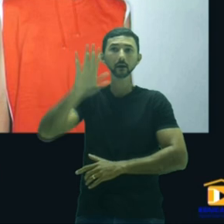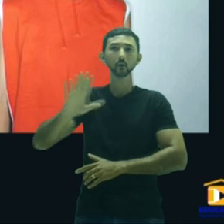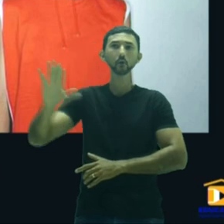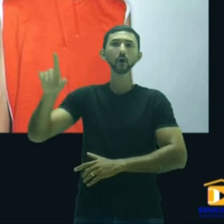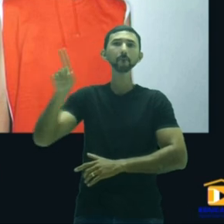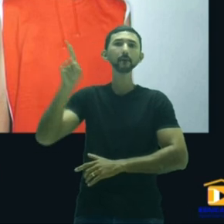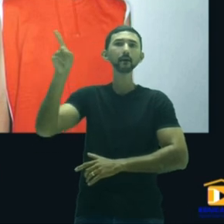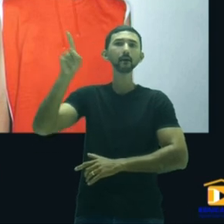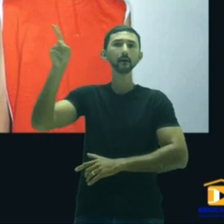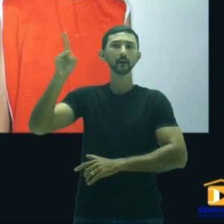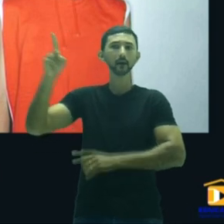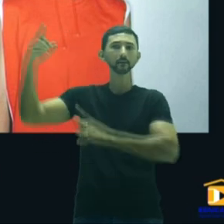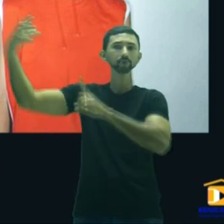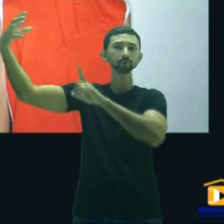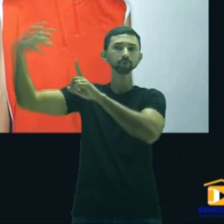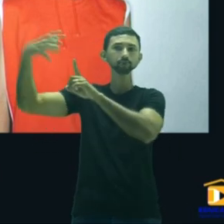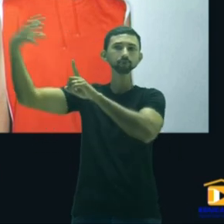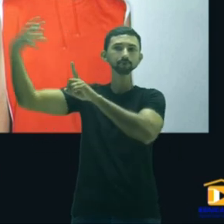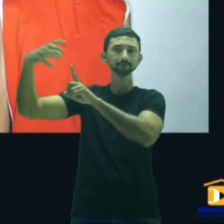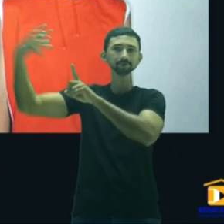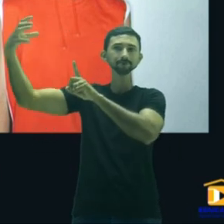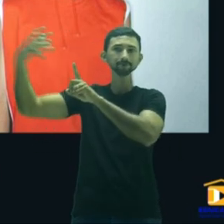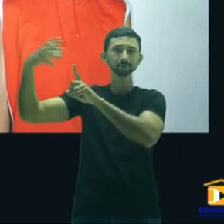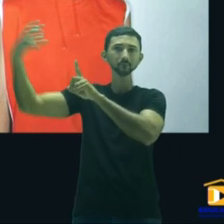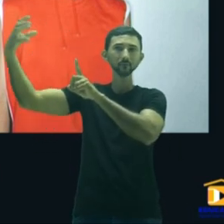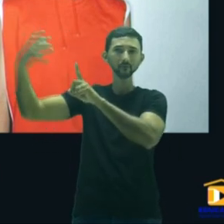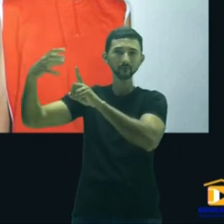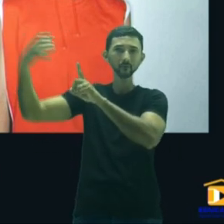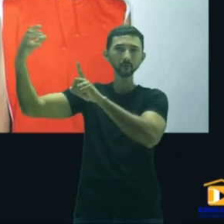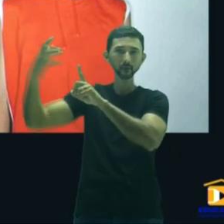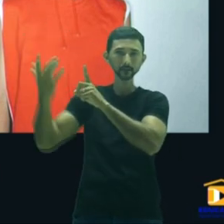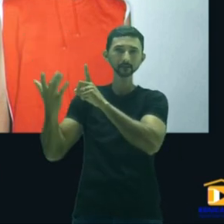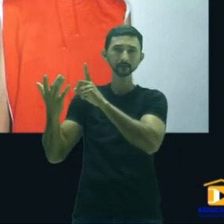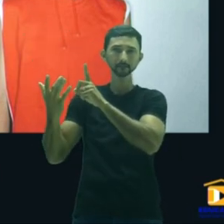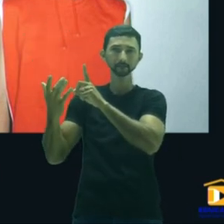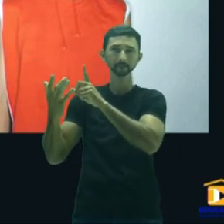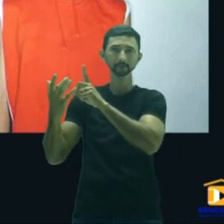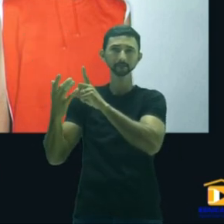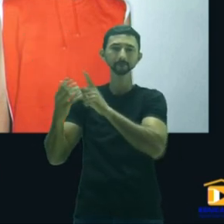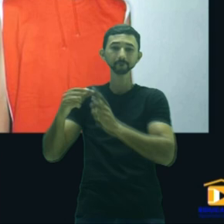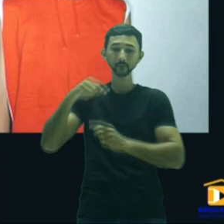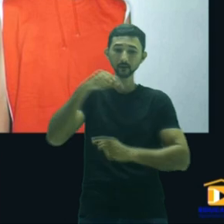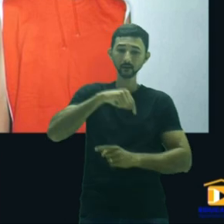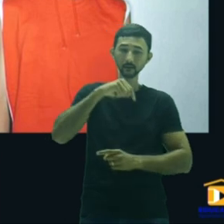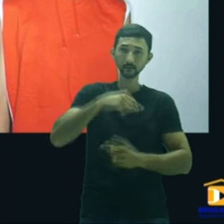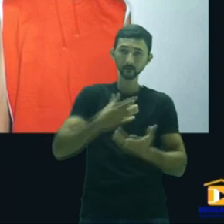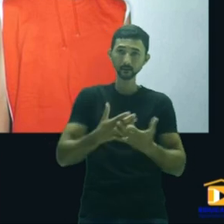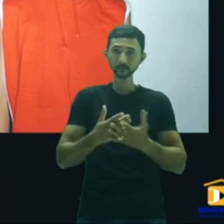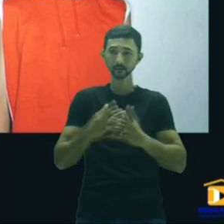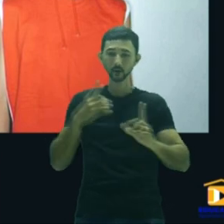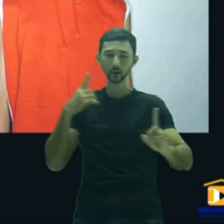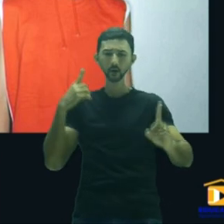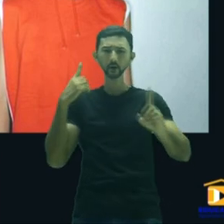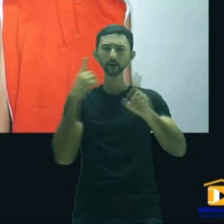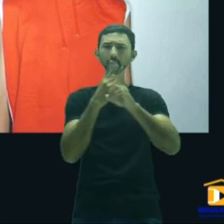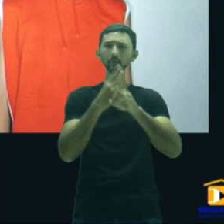está influenciando na expressão do genótipo desses gêmeos. Imagina que eles se